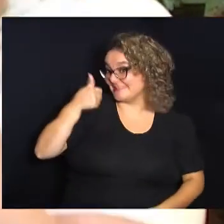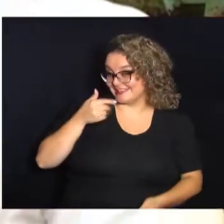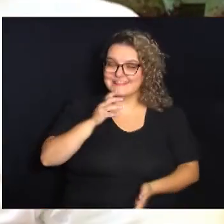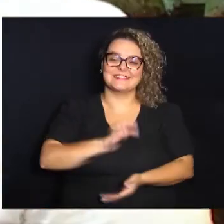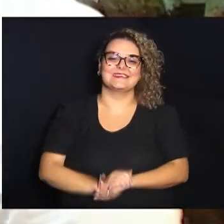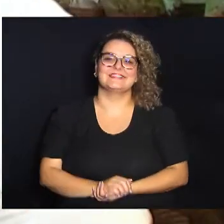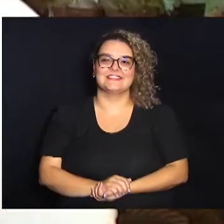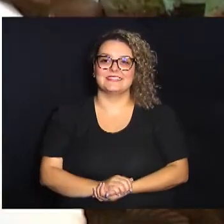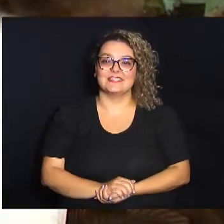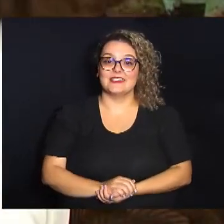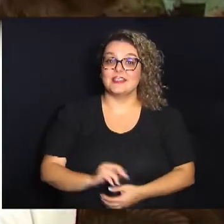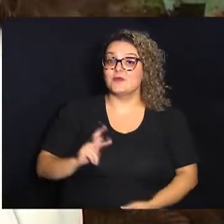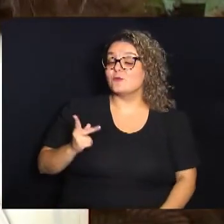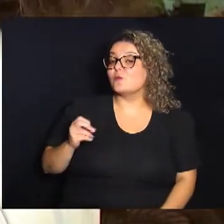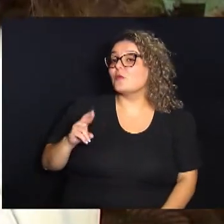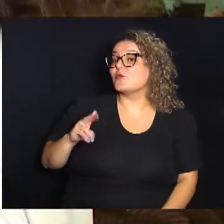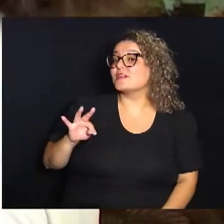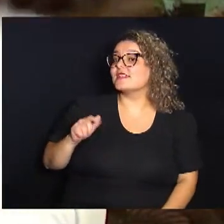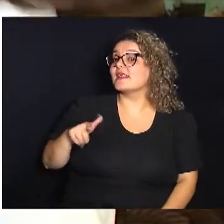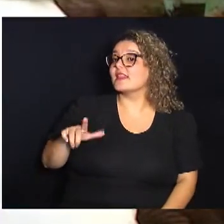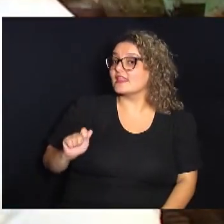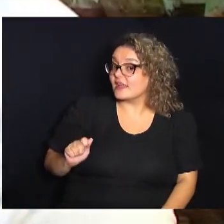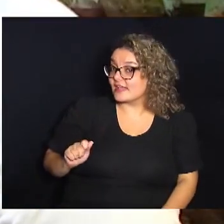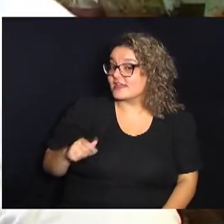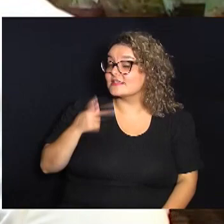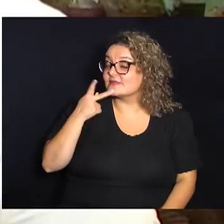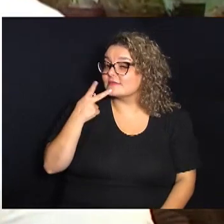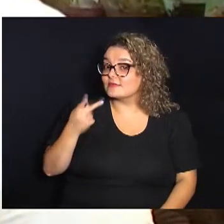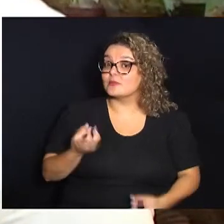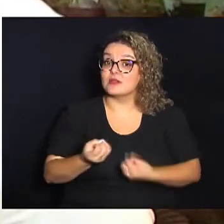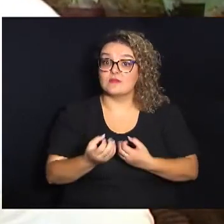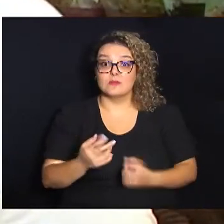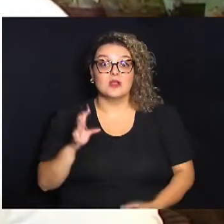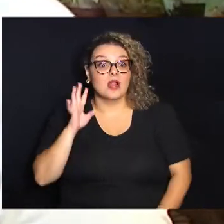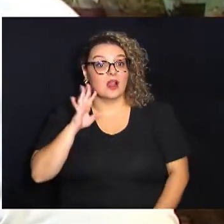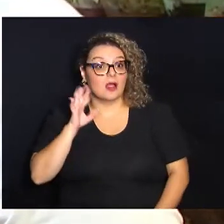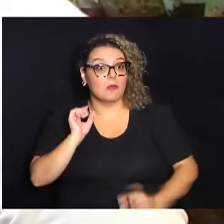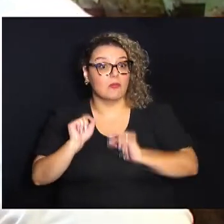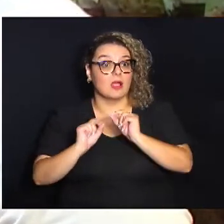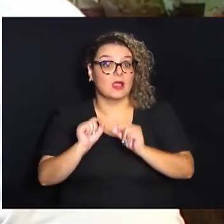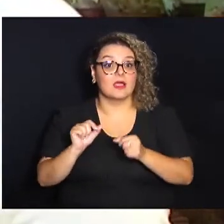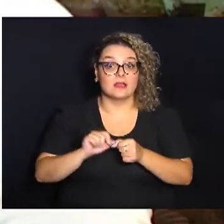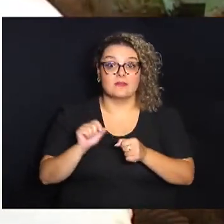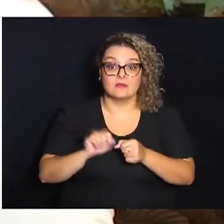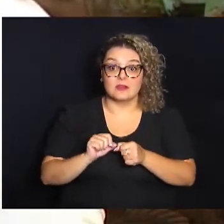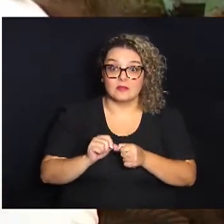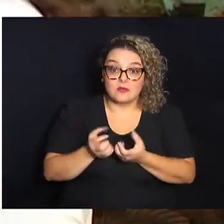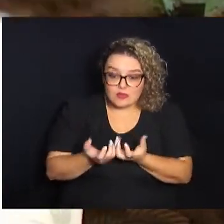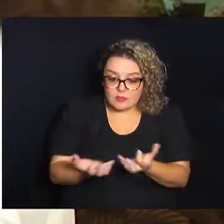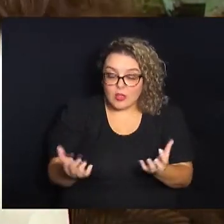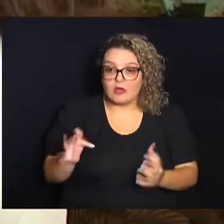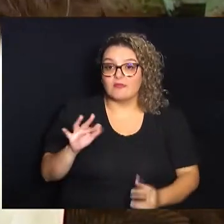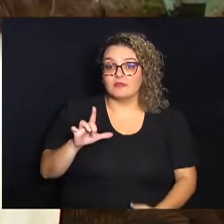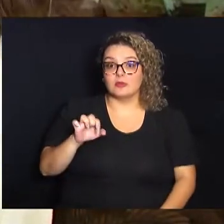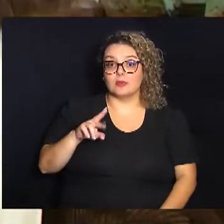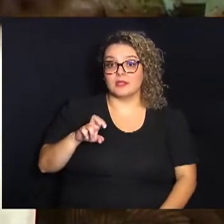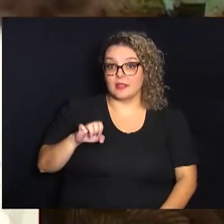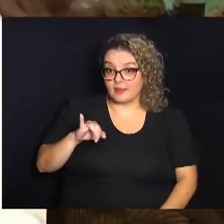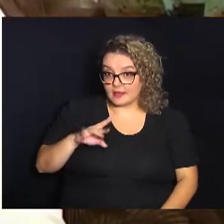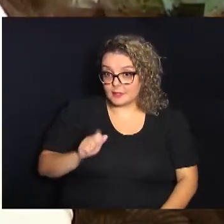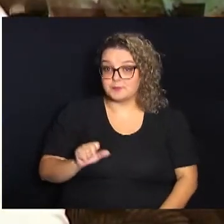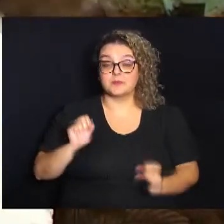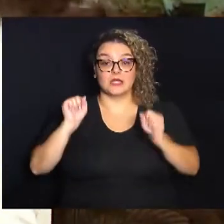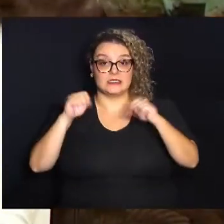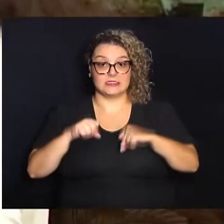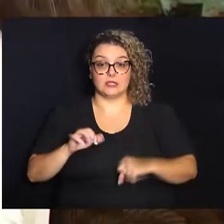o hortelã, que você deu uma informação muito preciosa, principalmente Sim. para quem quer fazer numa mesma floreira, né? Isso. O